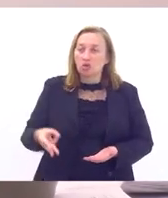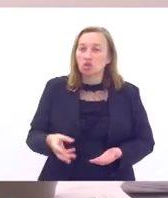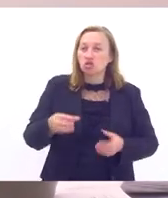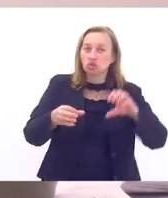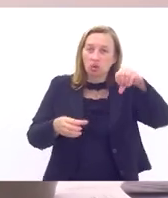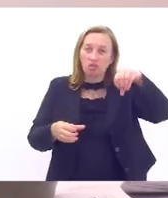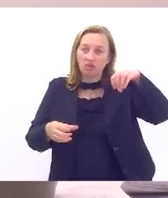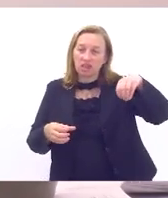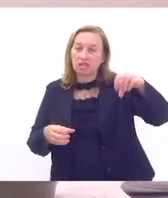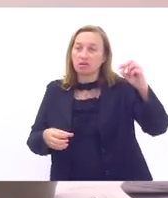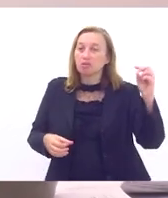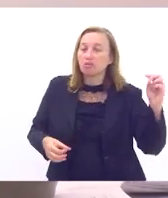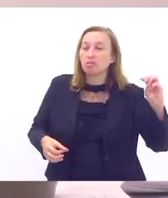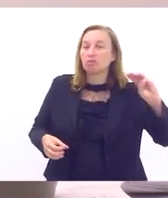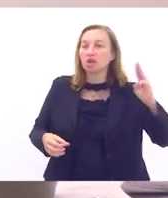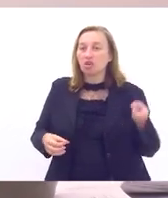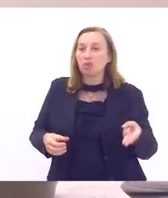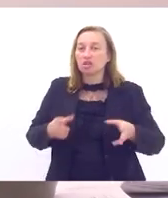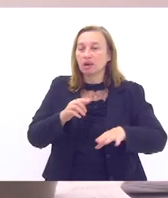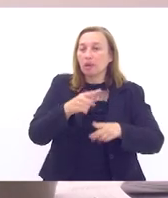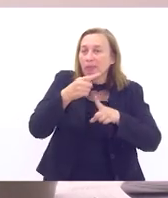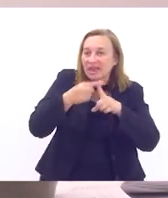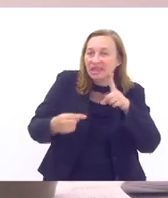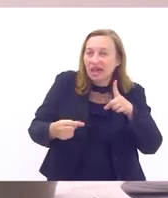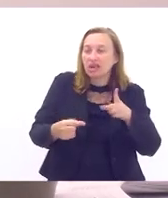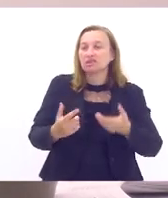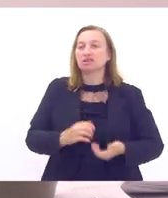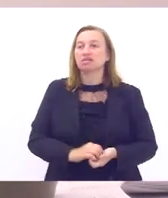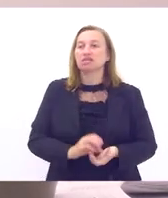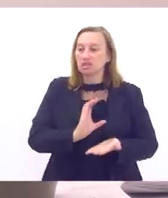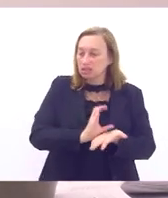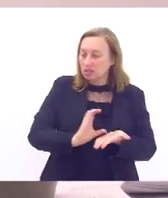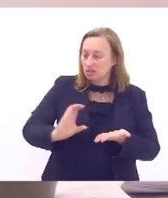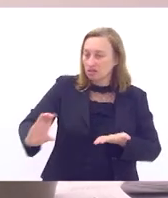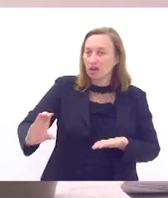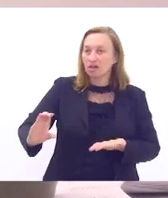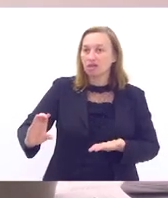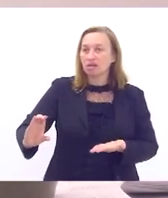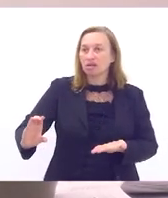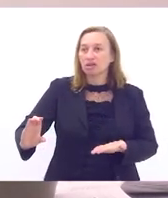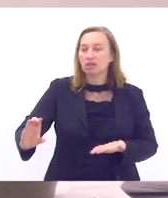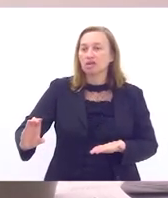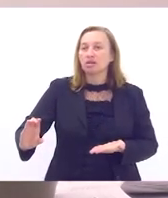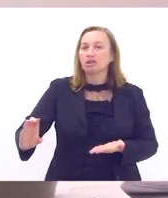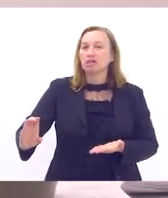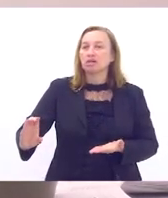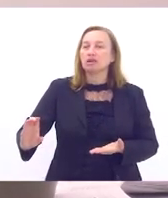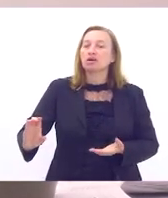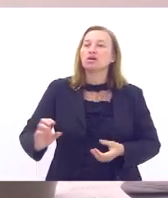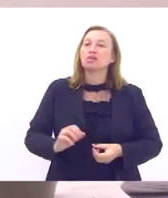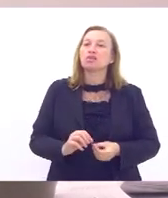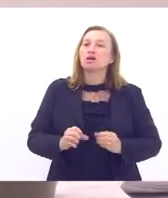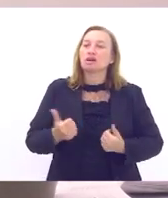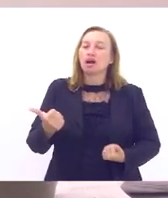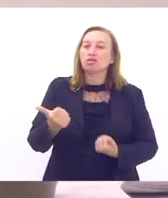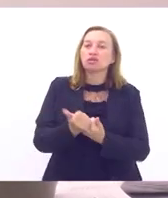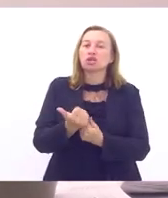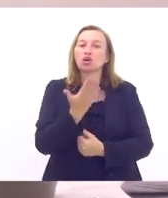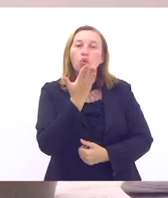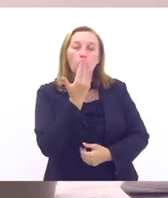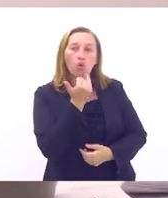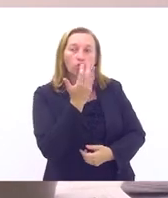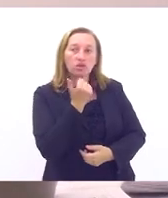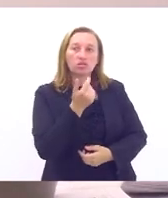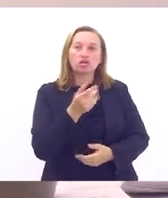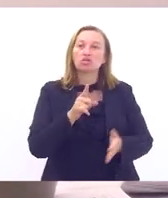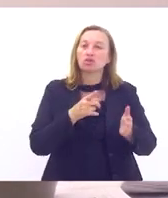né, mais de um terço, está previsto de ser empregado na forma de auxílio alimentação, esse que a gente está